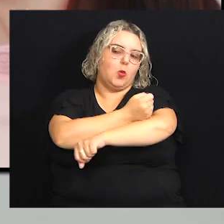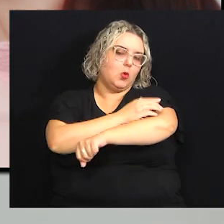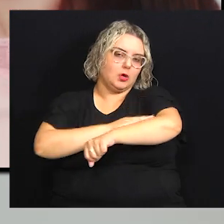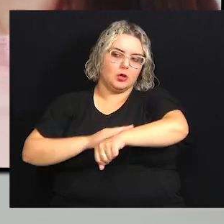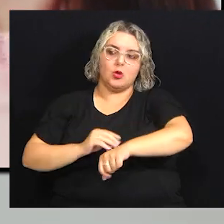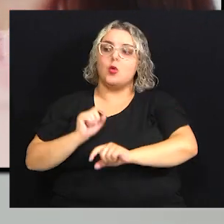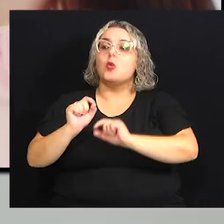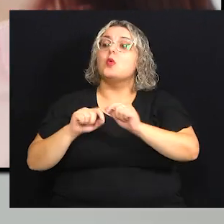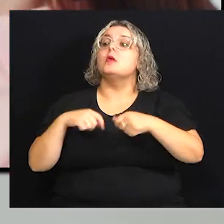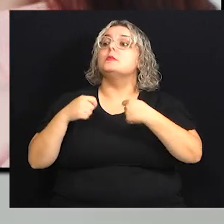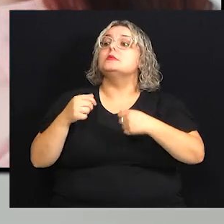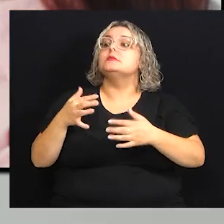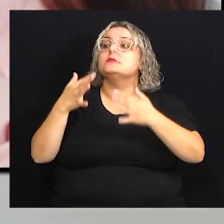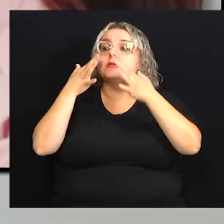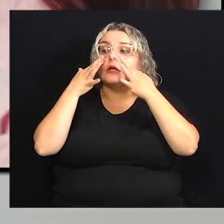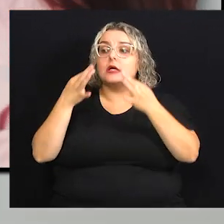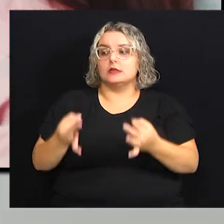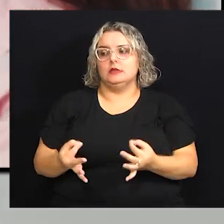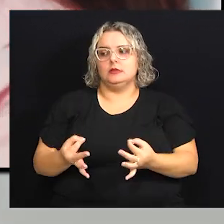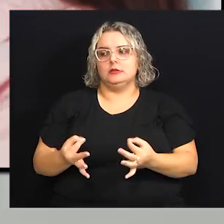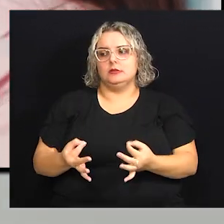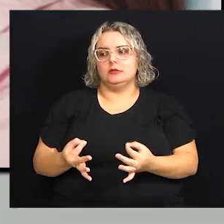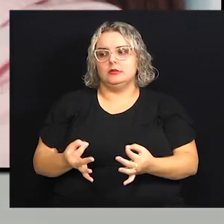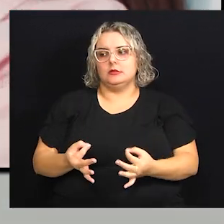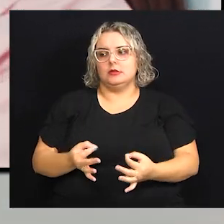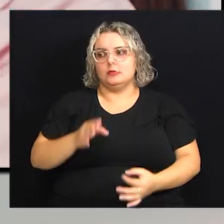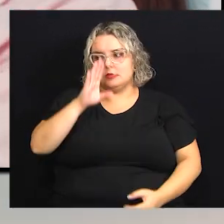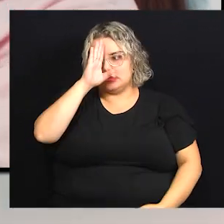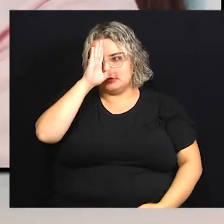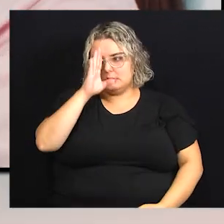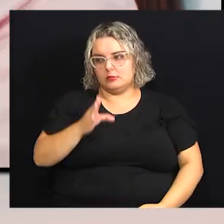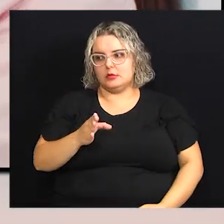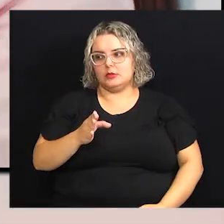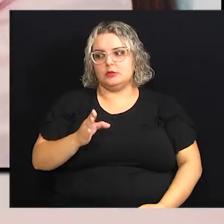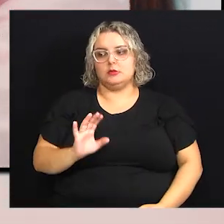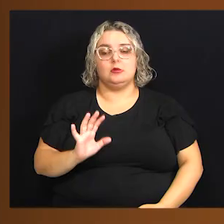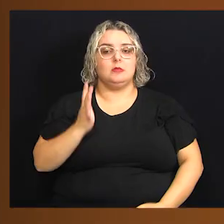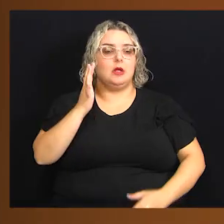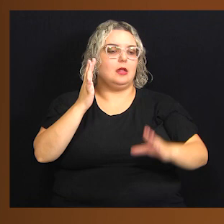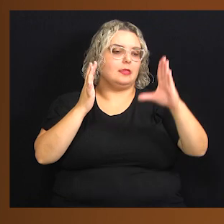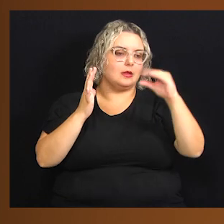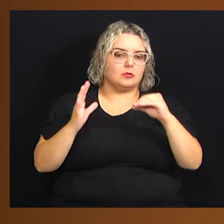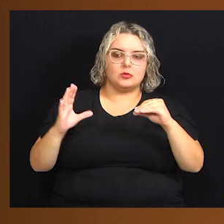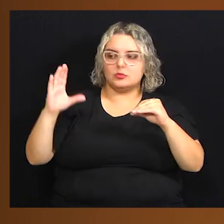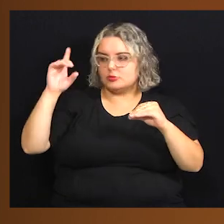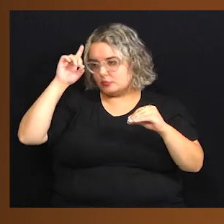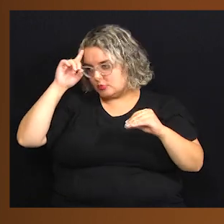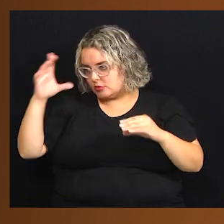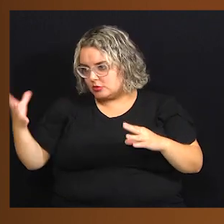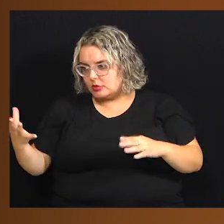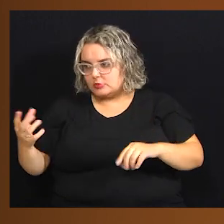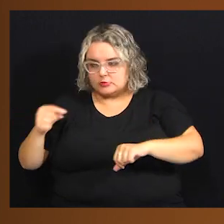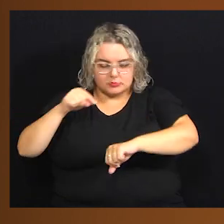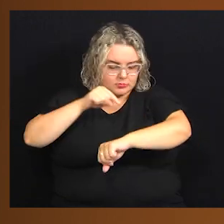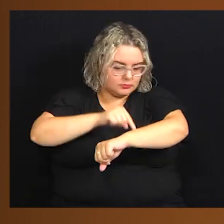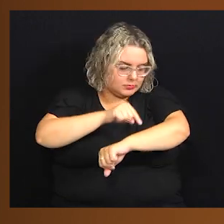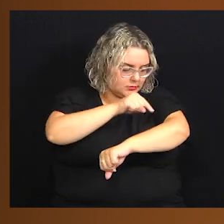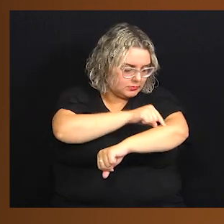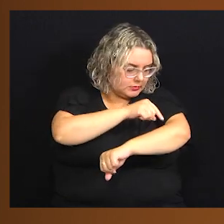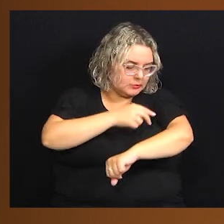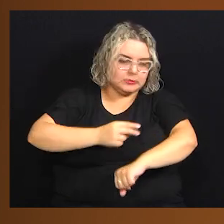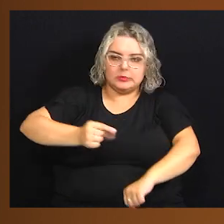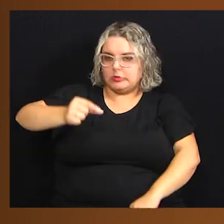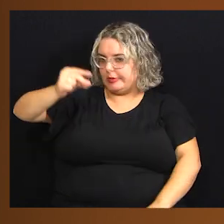uma pessoa comum precisa ficar atenta? Principalmente com lesões que apareceram de uma hora para outra. Então, se você já tem aquelas